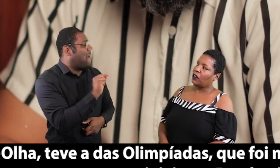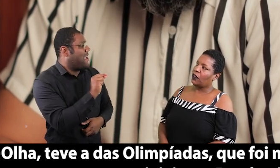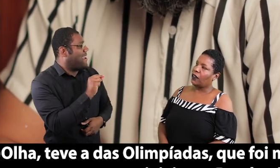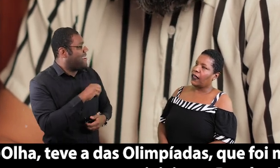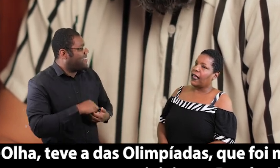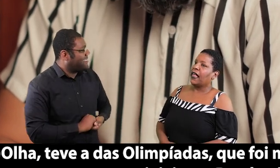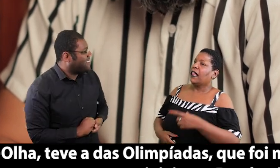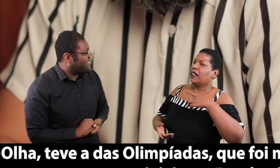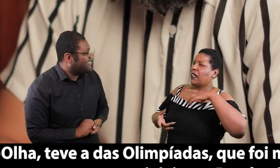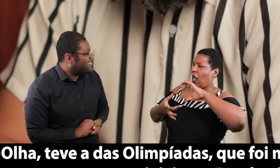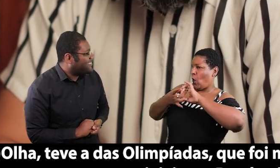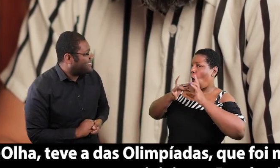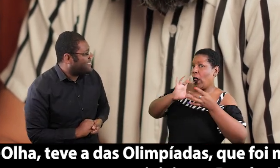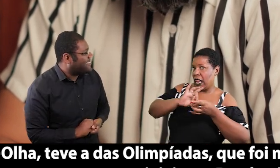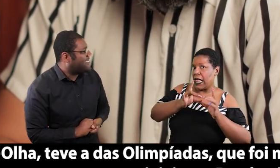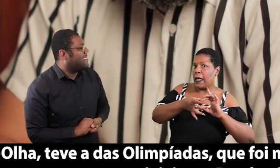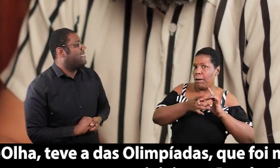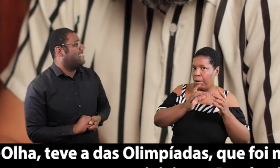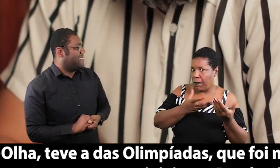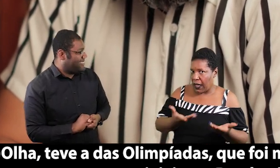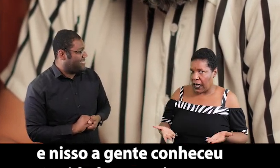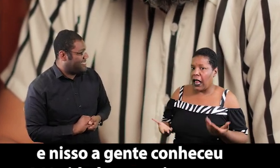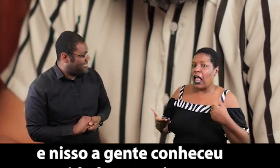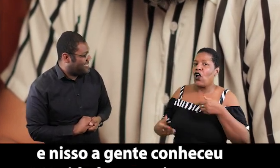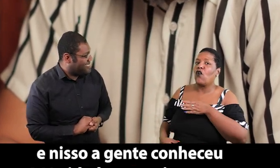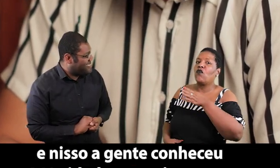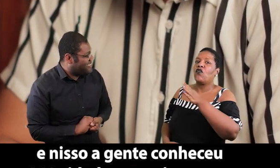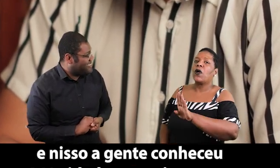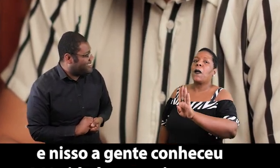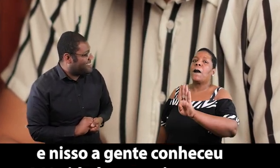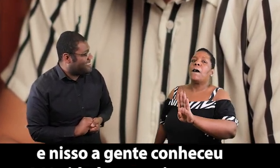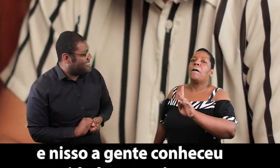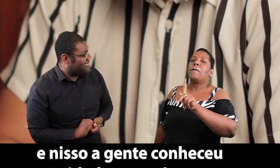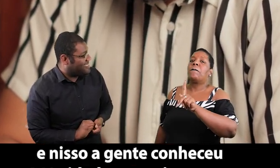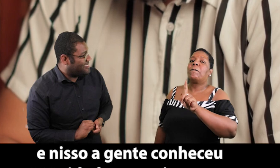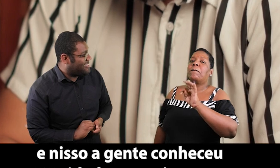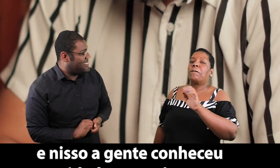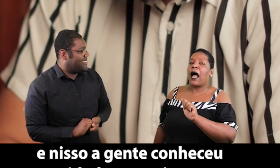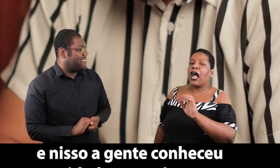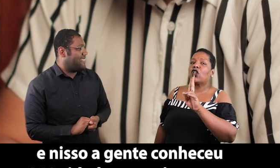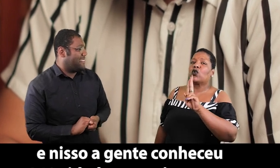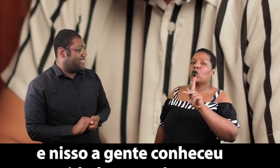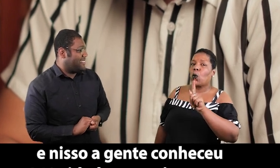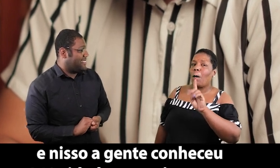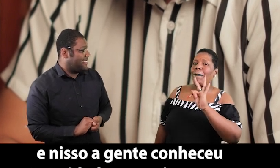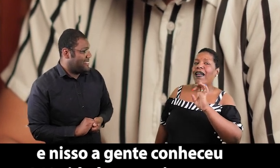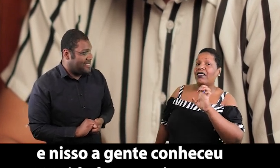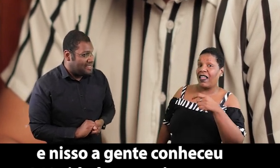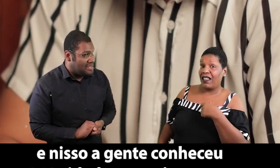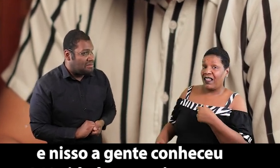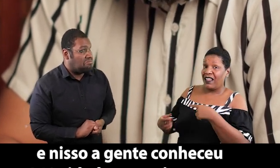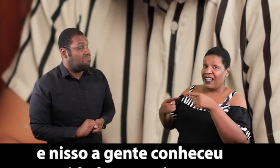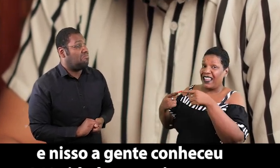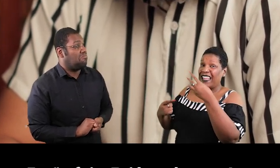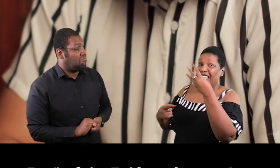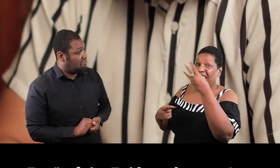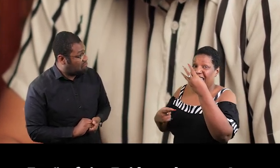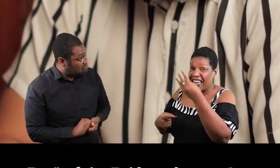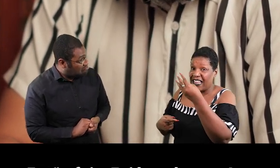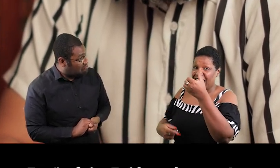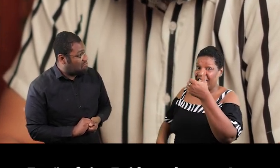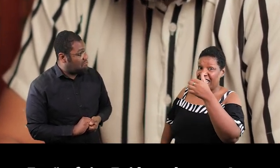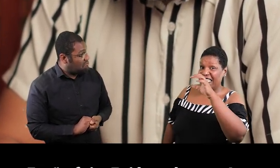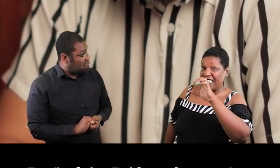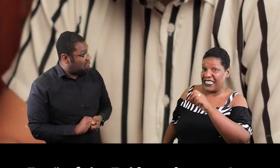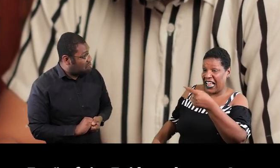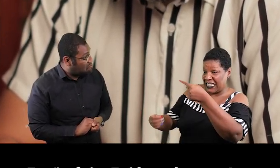Olimpíadas, que foi muito marcante, né? Porque eu viajei com o Pato Patê. Aí nisso a gente conheceu 310 cidades em No 3 chão. meses. Então foi